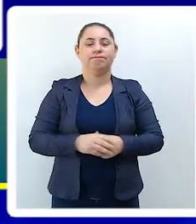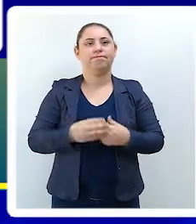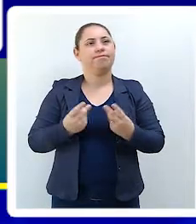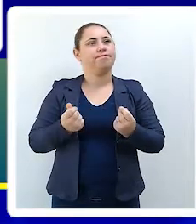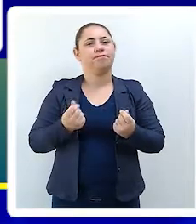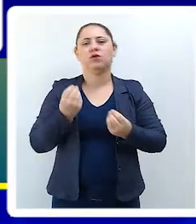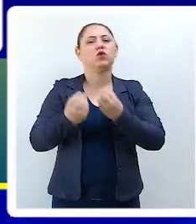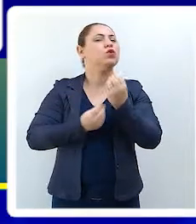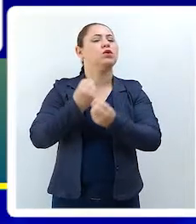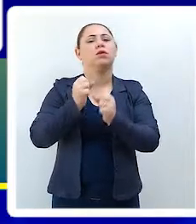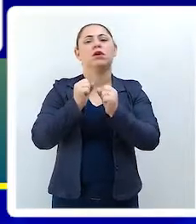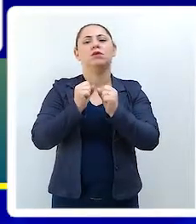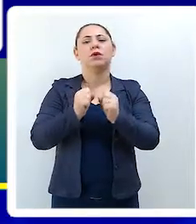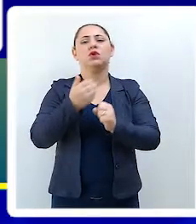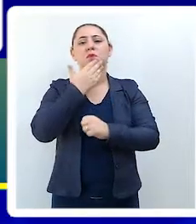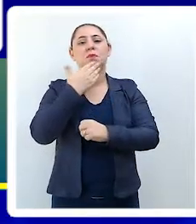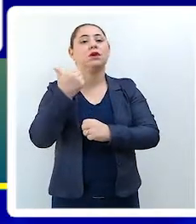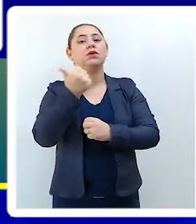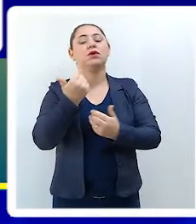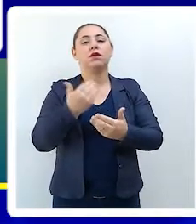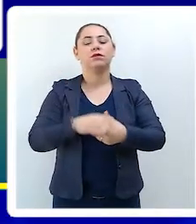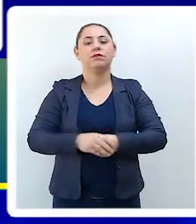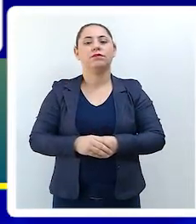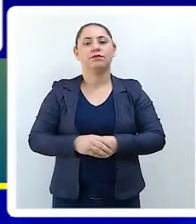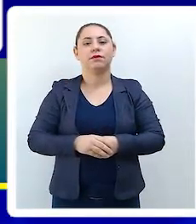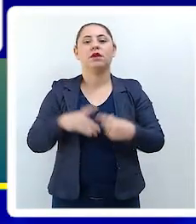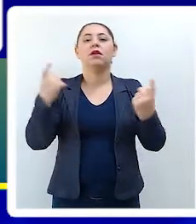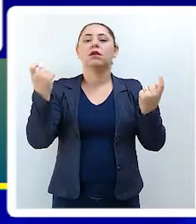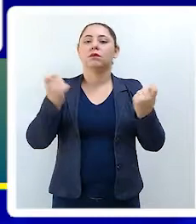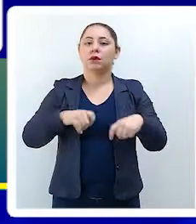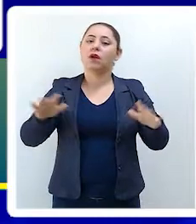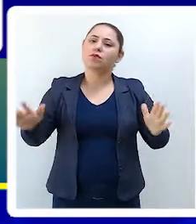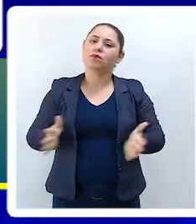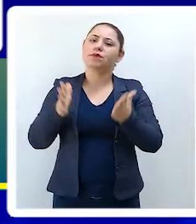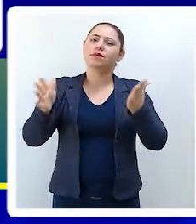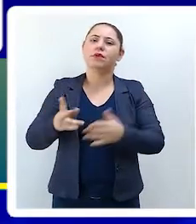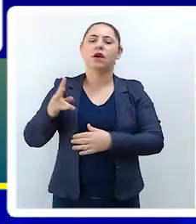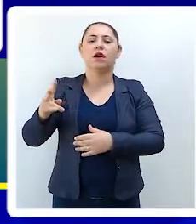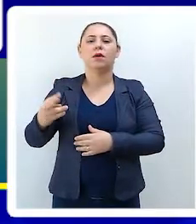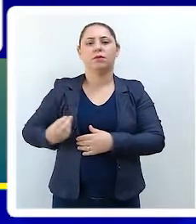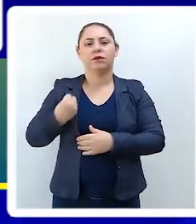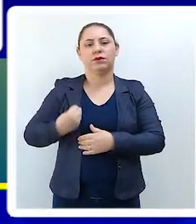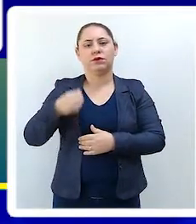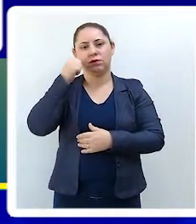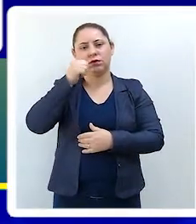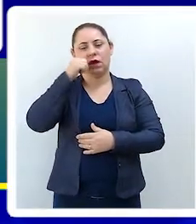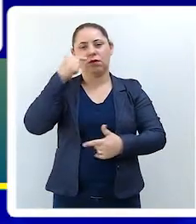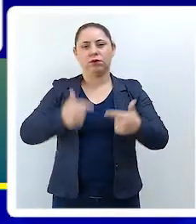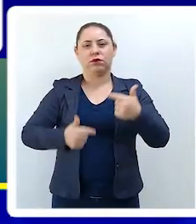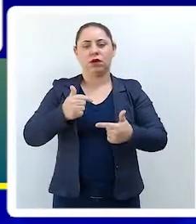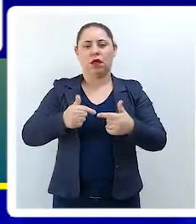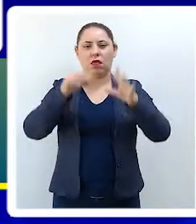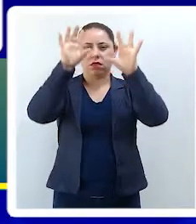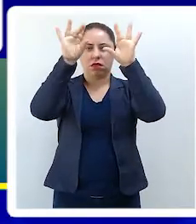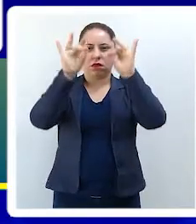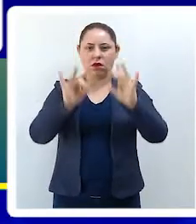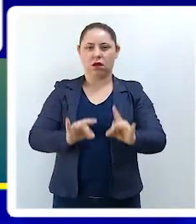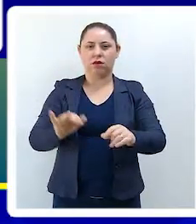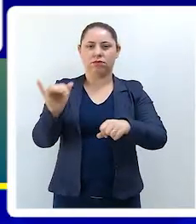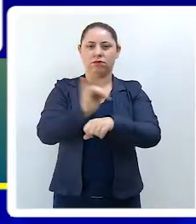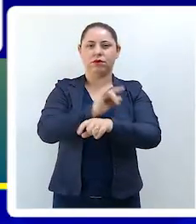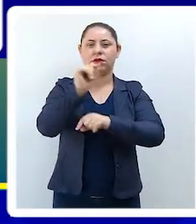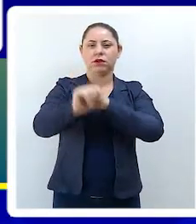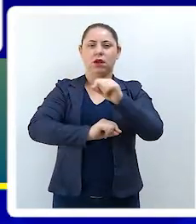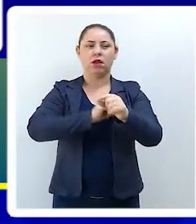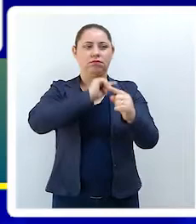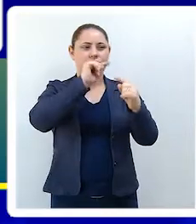E como que a gente pode melhorar isso? Nós precisamos fomentar a participação da mulher na política, estabelecer